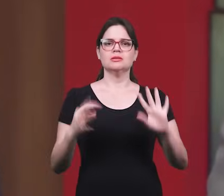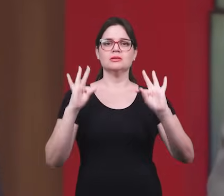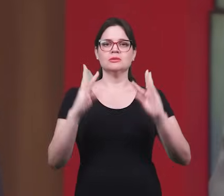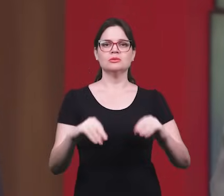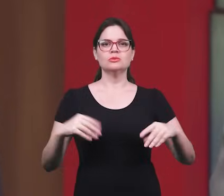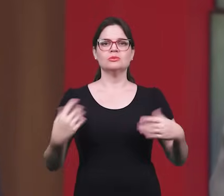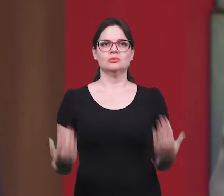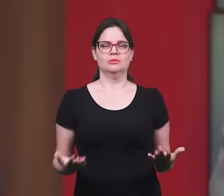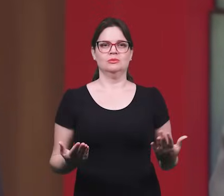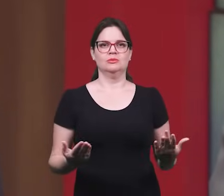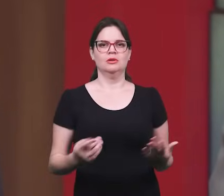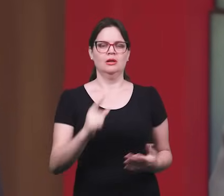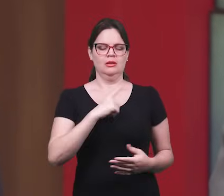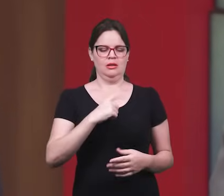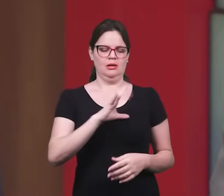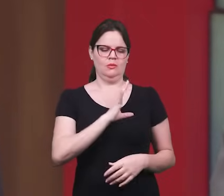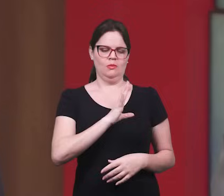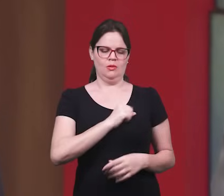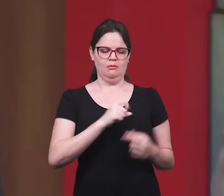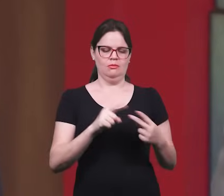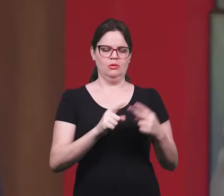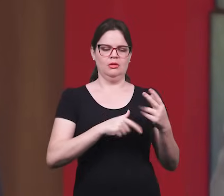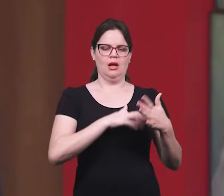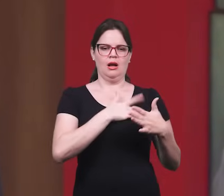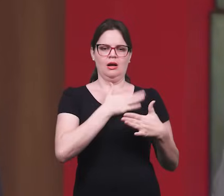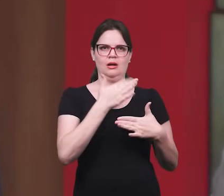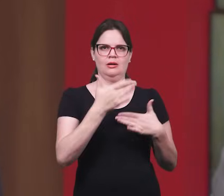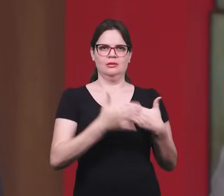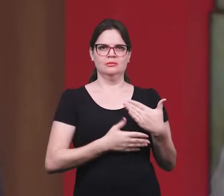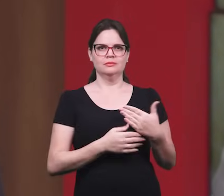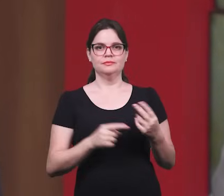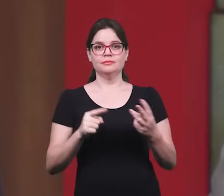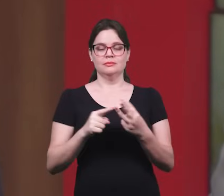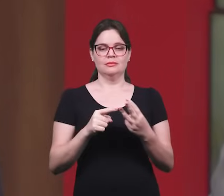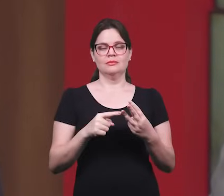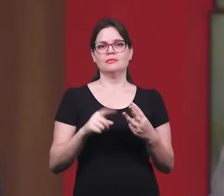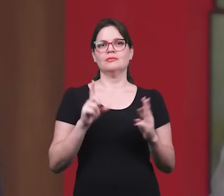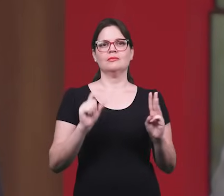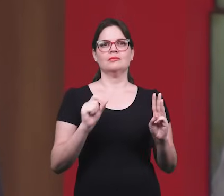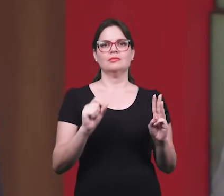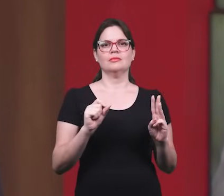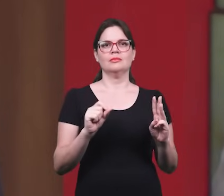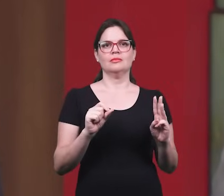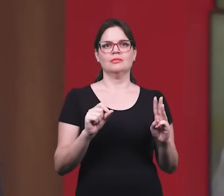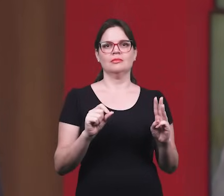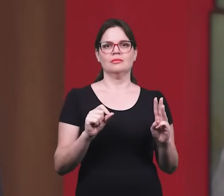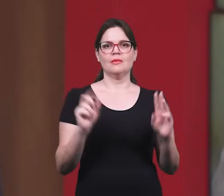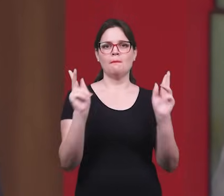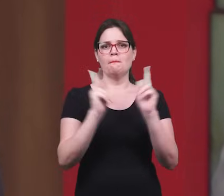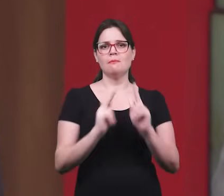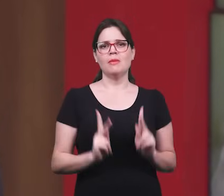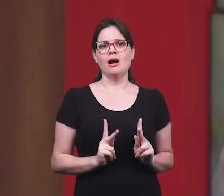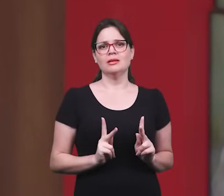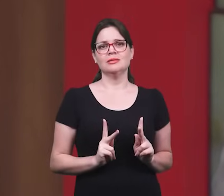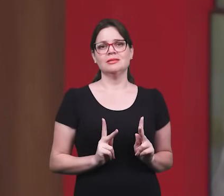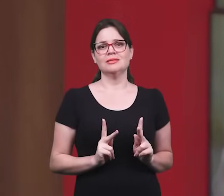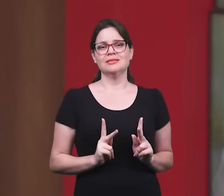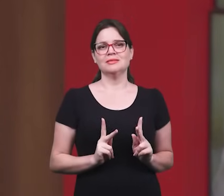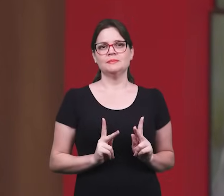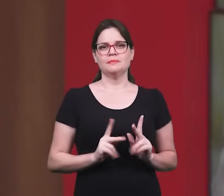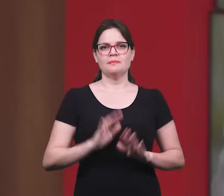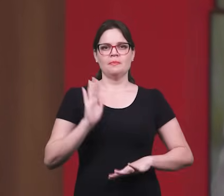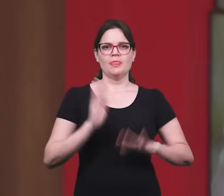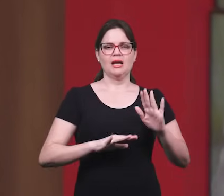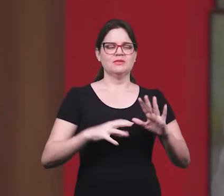tem o o o amor você tem o gozo tem aqui o a o próximo a próxima característica a paz né vezes no no meio